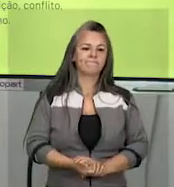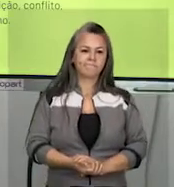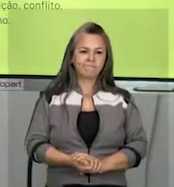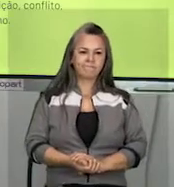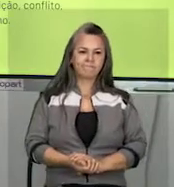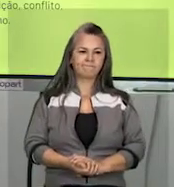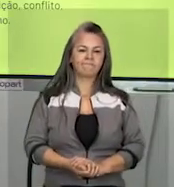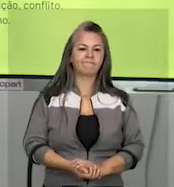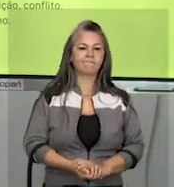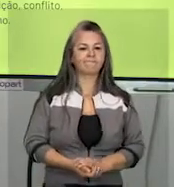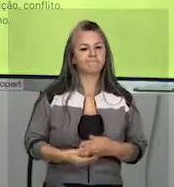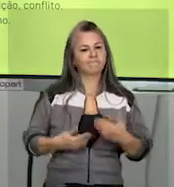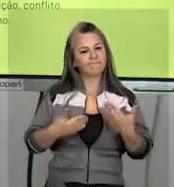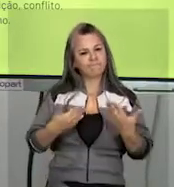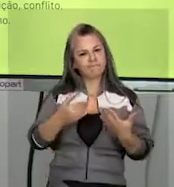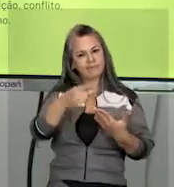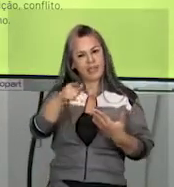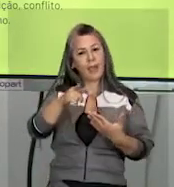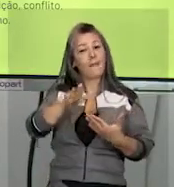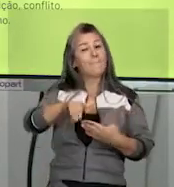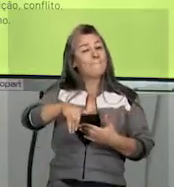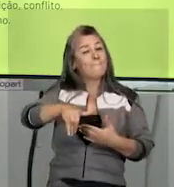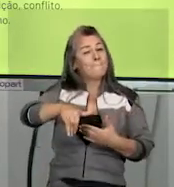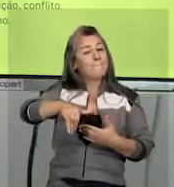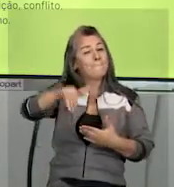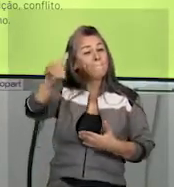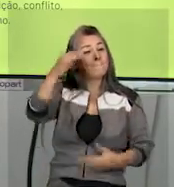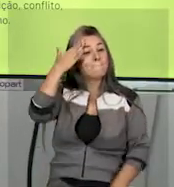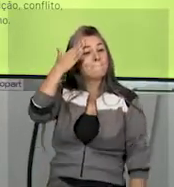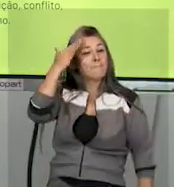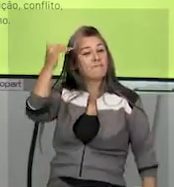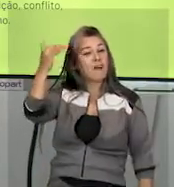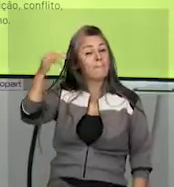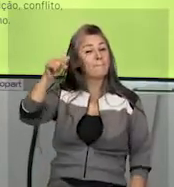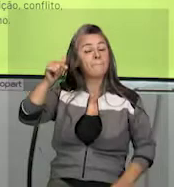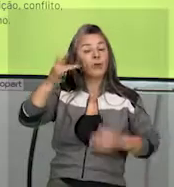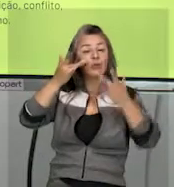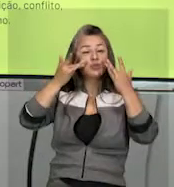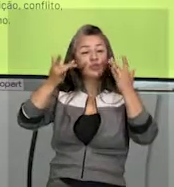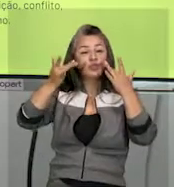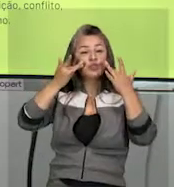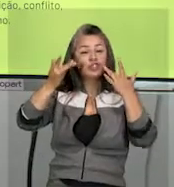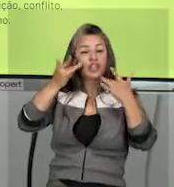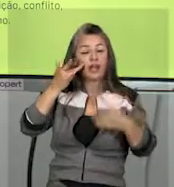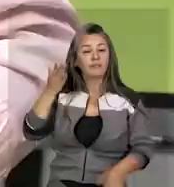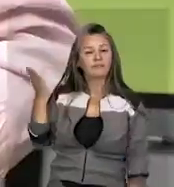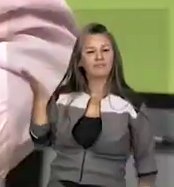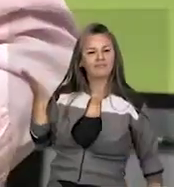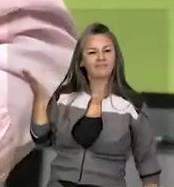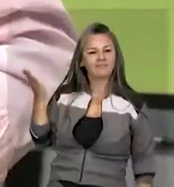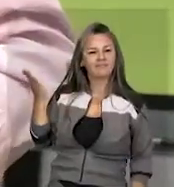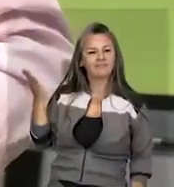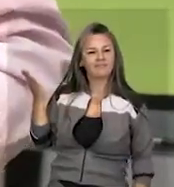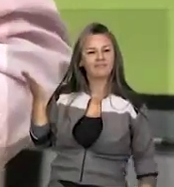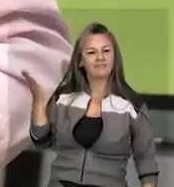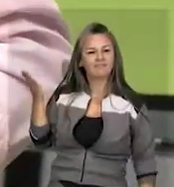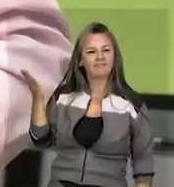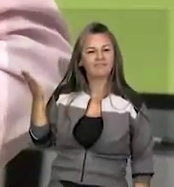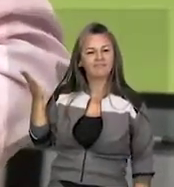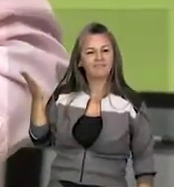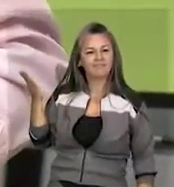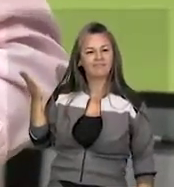também. E talvez o autor mais famoso teatral, mais famoso, é Shakespeare, o inglês, né?